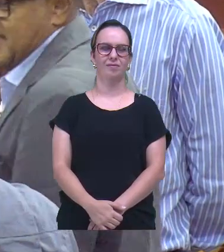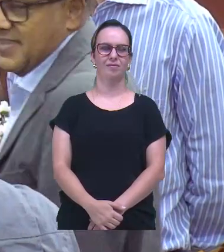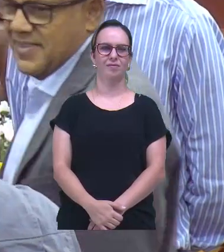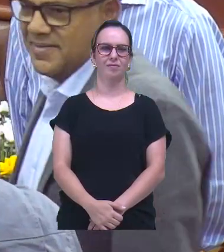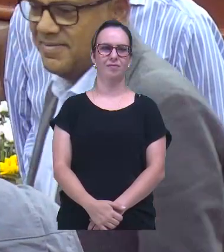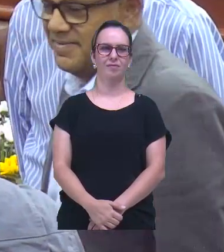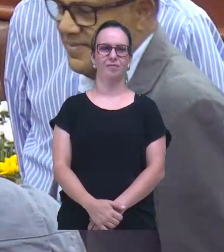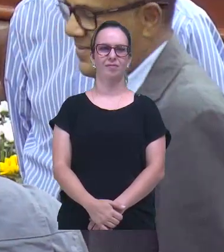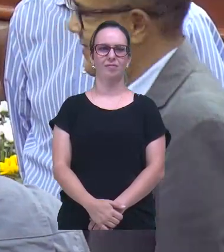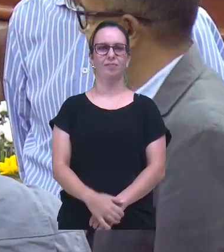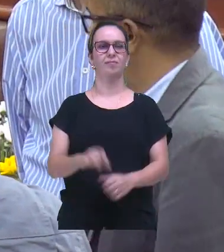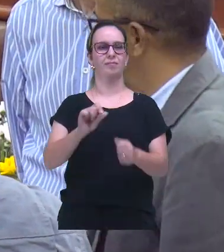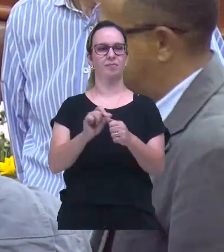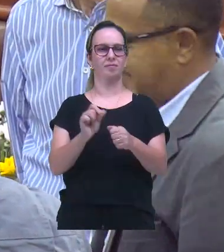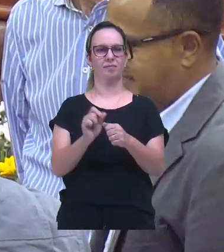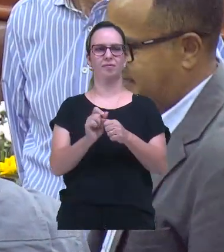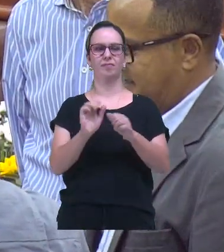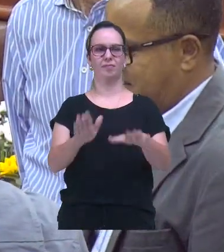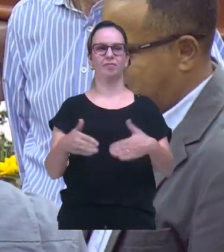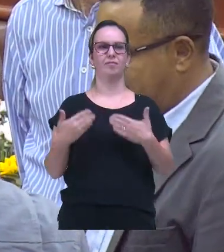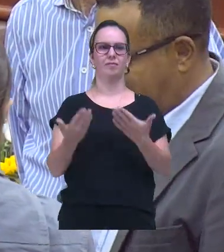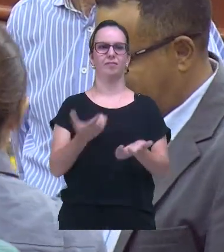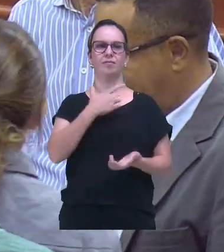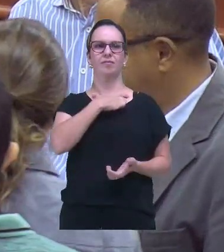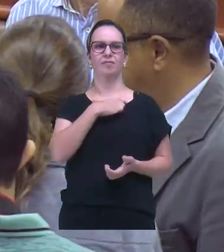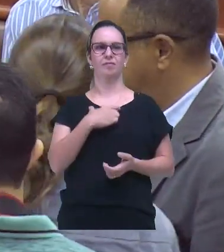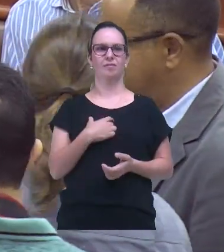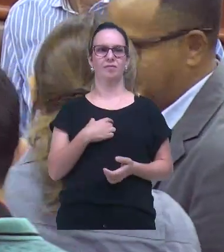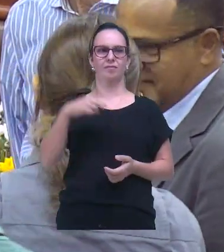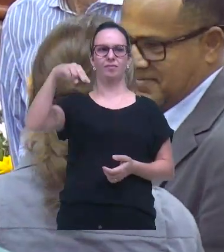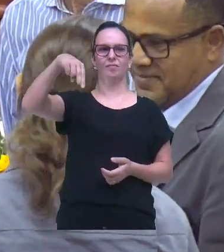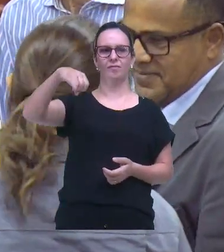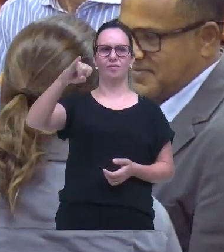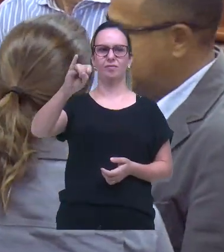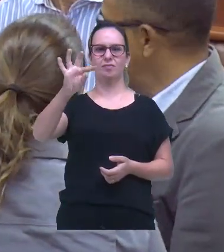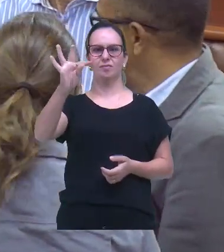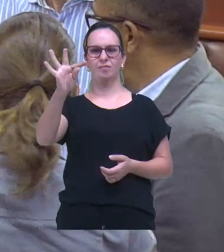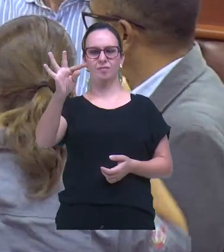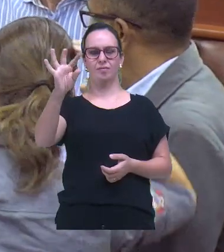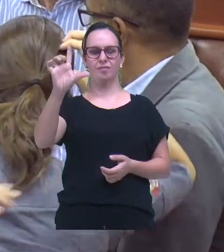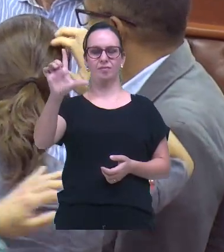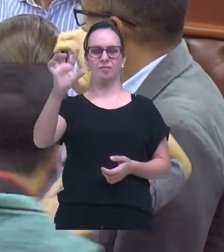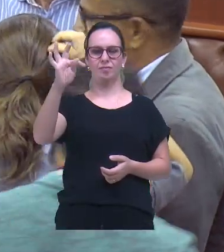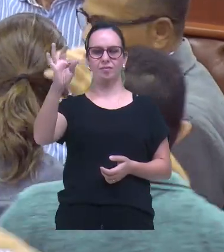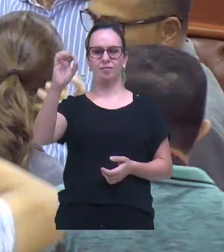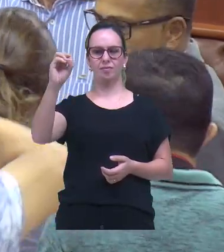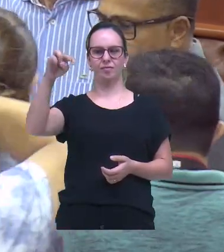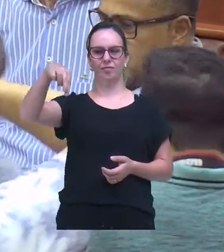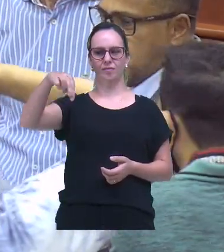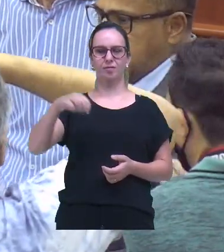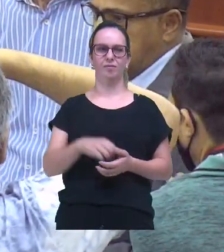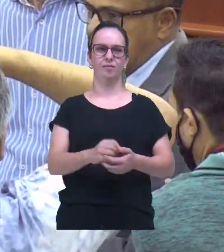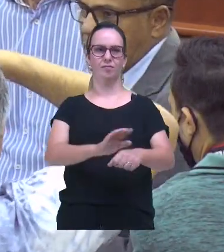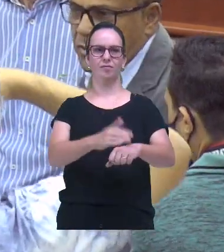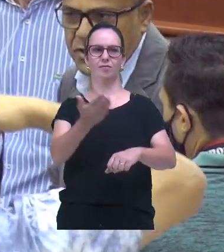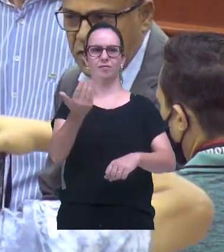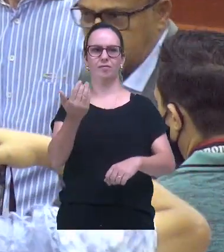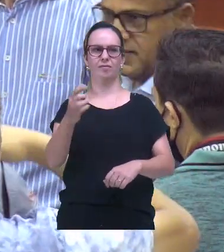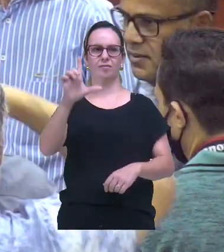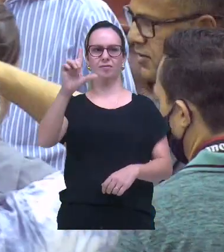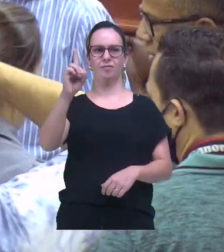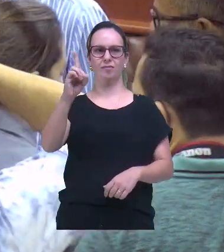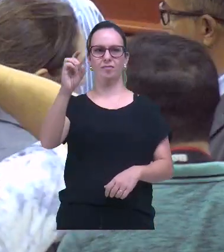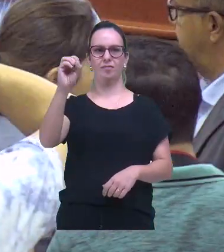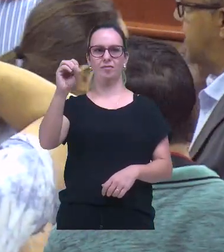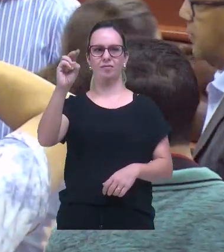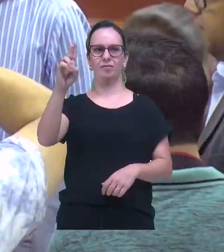Para fazer a entrega da medalha ao senhor Newton Vilas Boas, convido o vereador Douglas Henrique de Azevedo Terra.